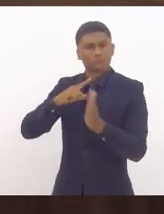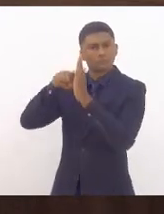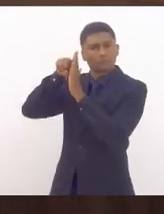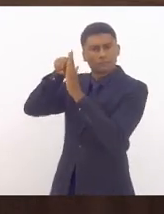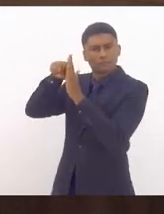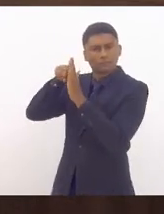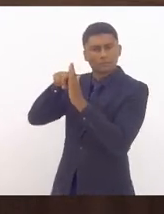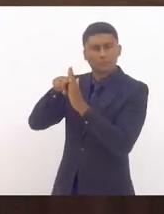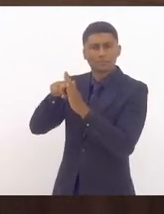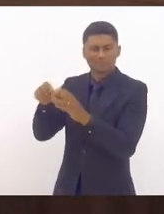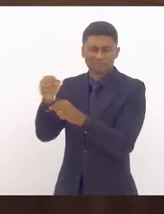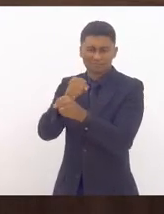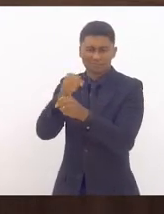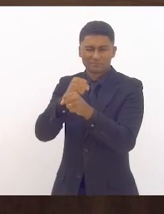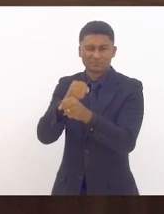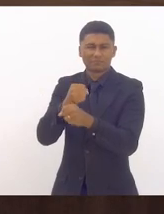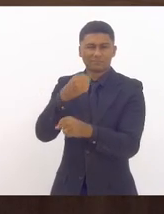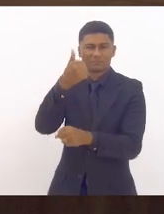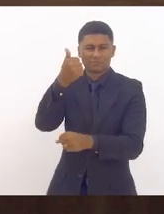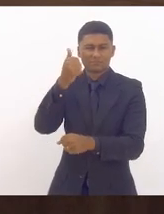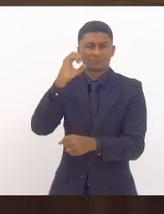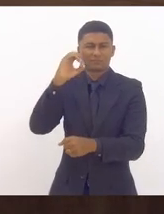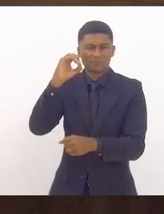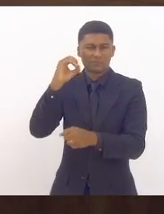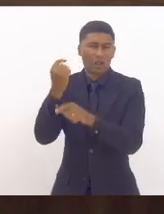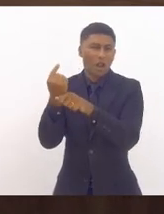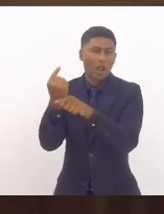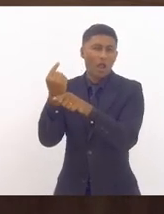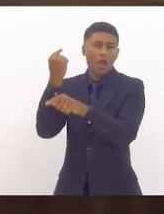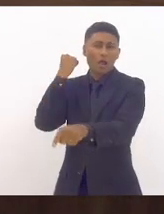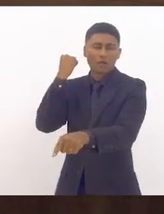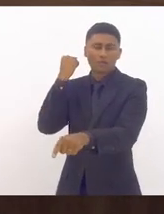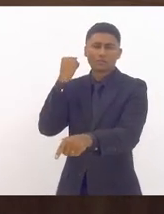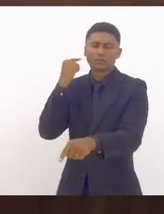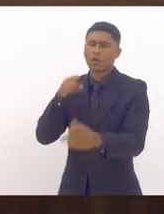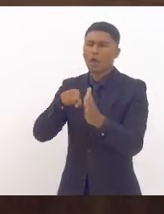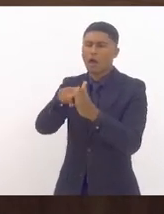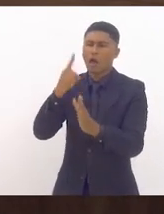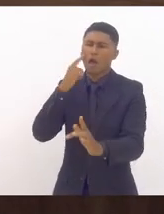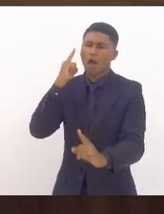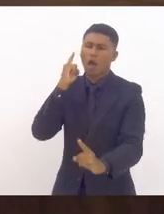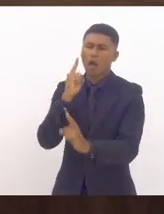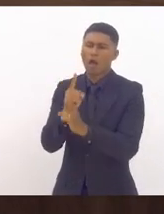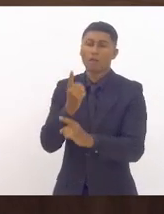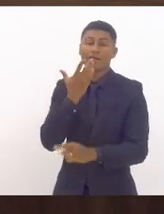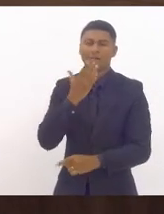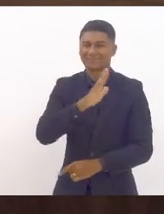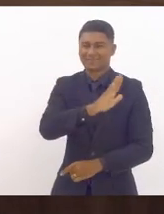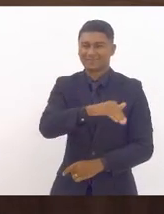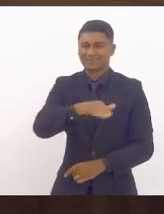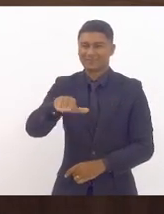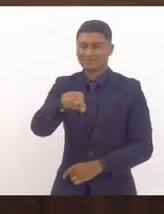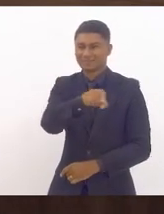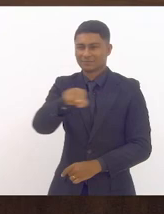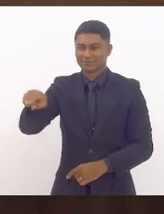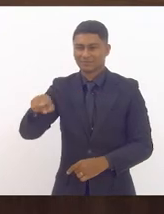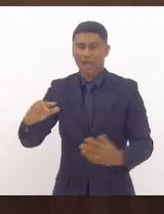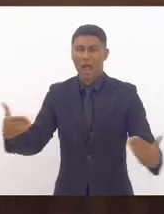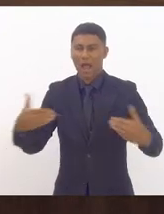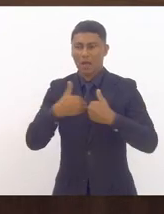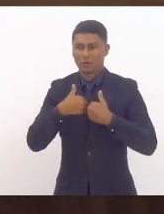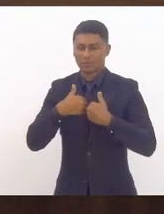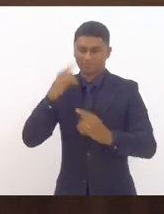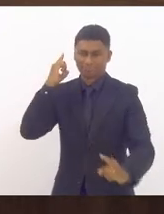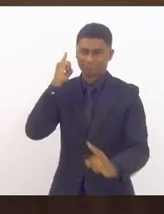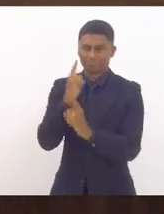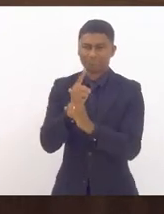aproximadamente 10 anos davam conta que 90% das crianças dentro do espectro